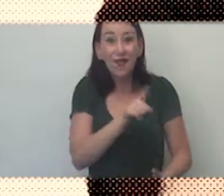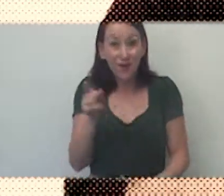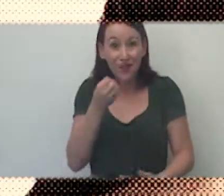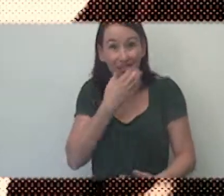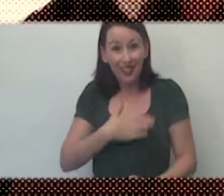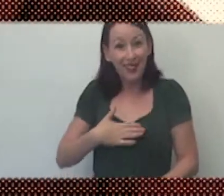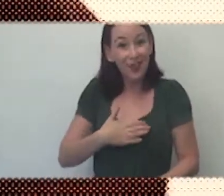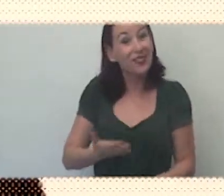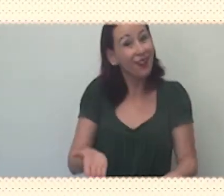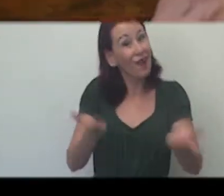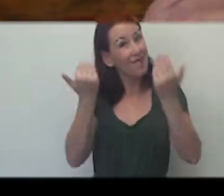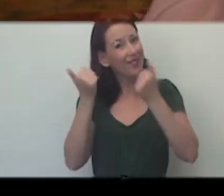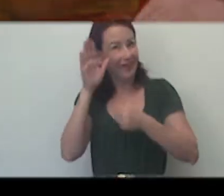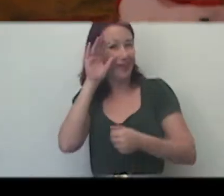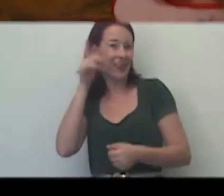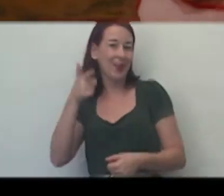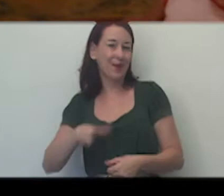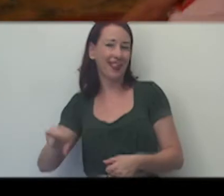gente!